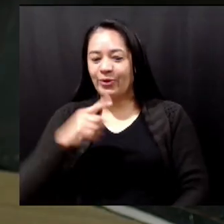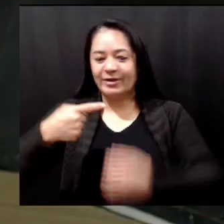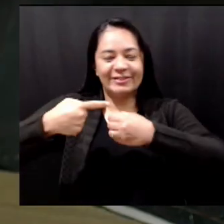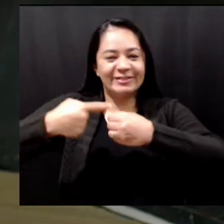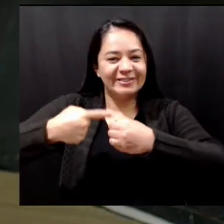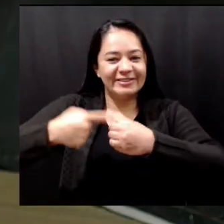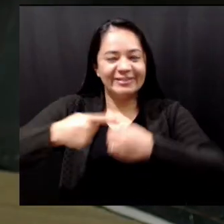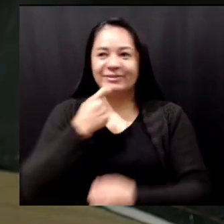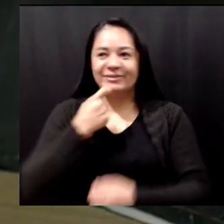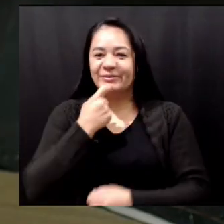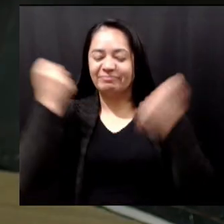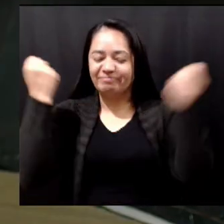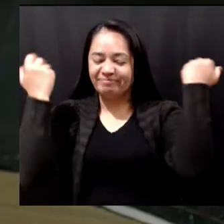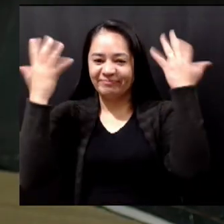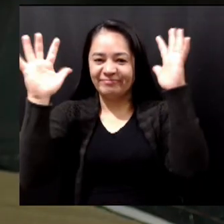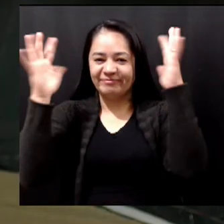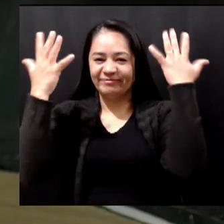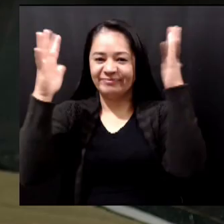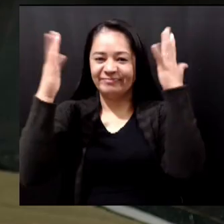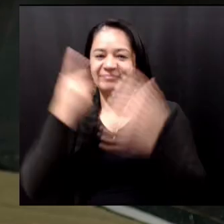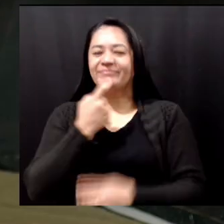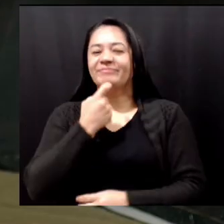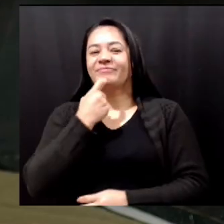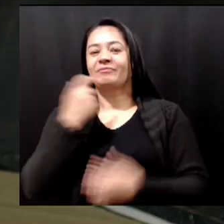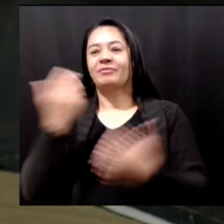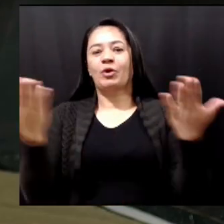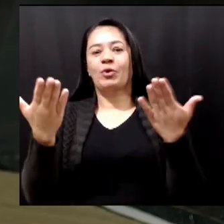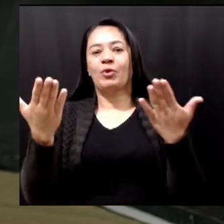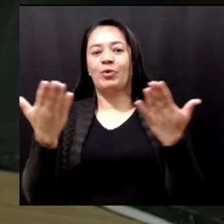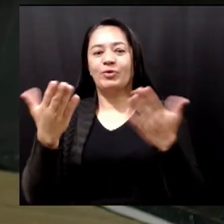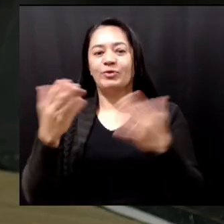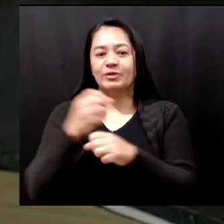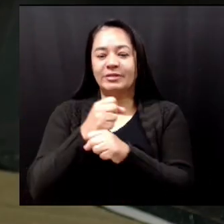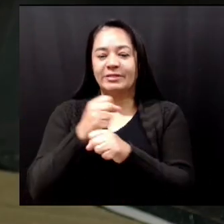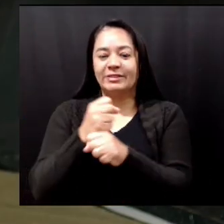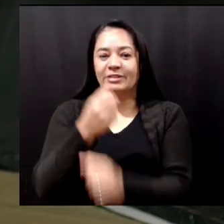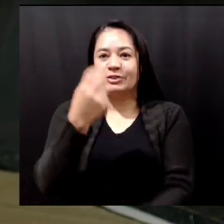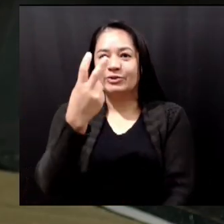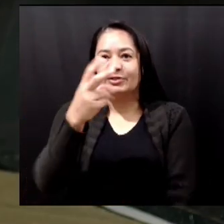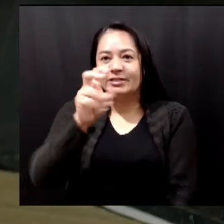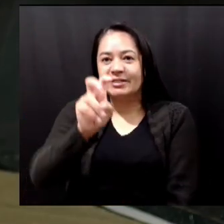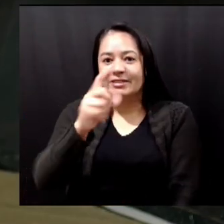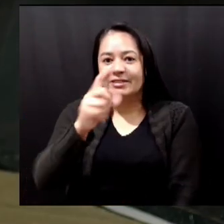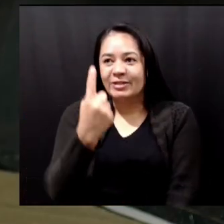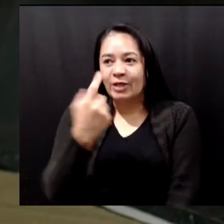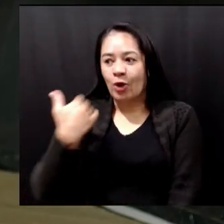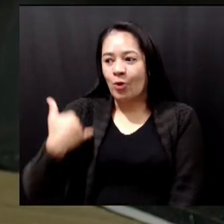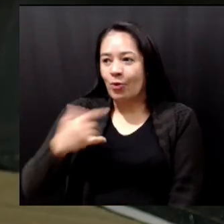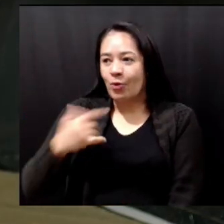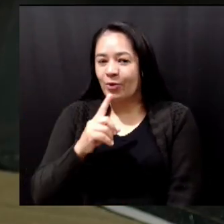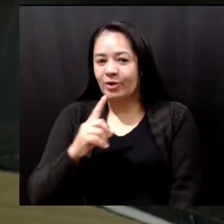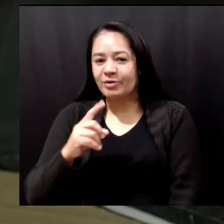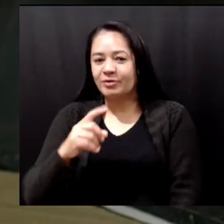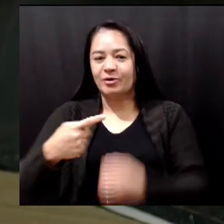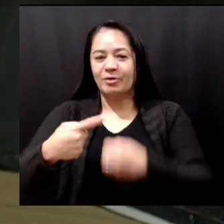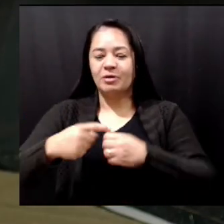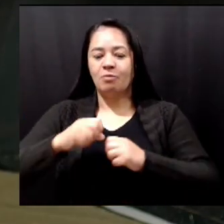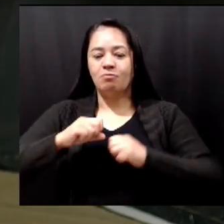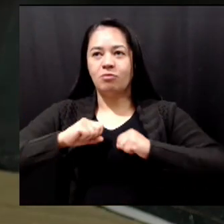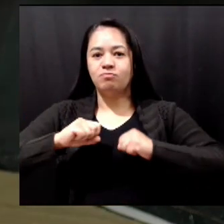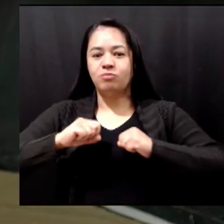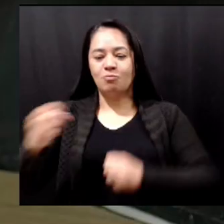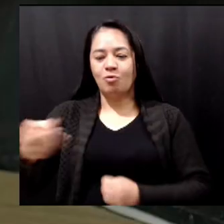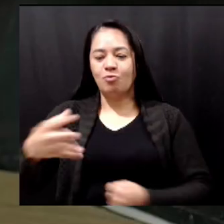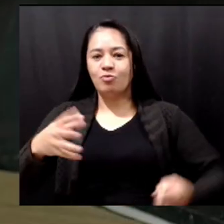Parabéns, Campinas! Hoje celebramos aí 251 anos de uma cidade que pulsa inovação, história e